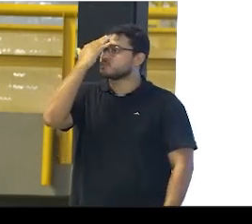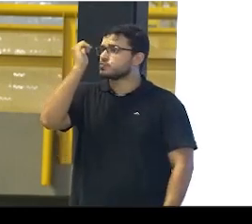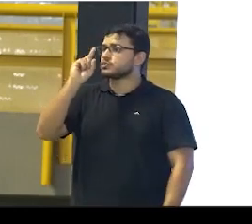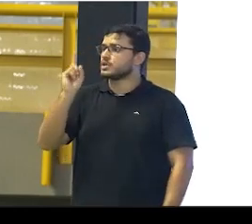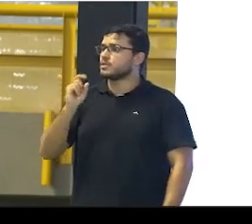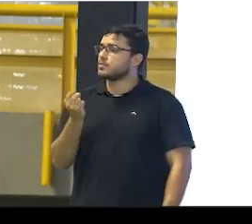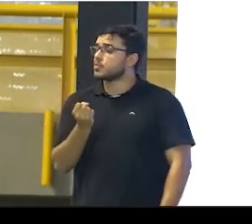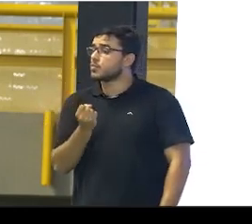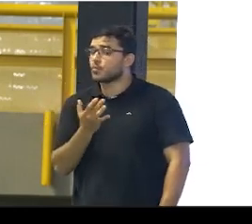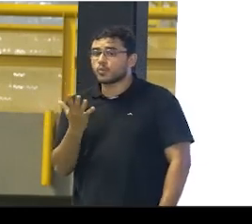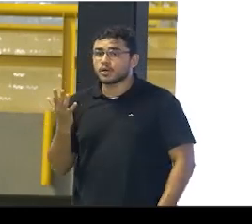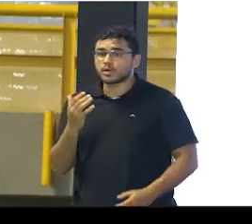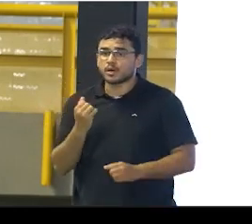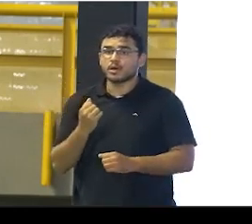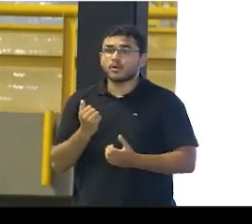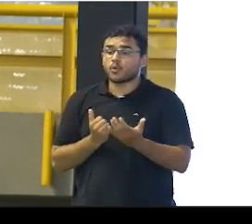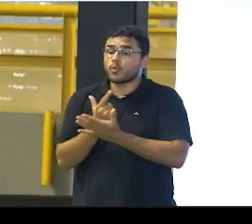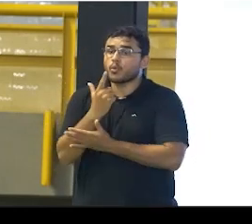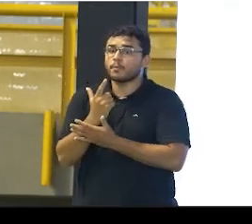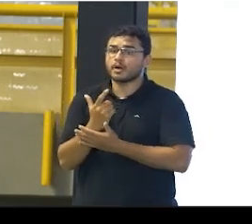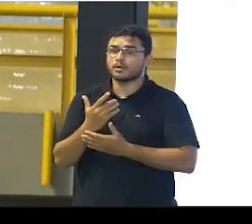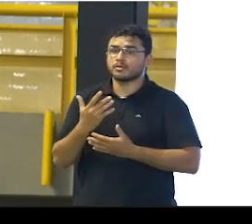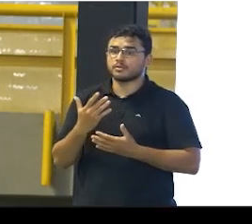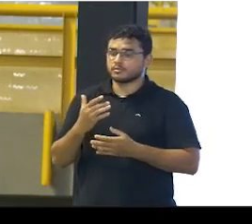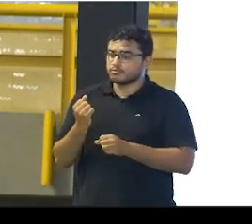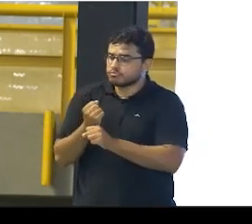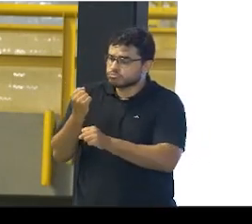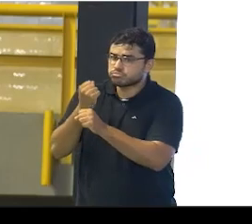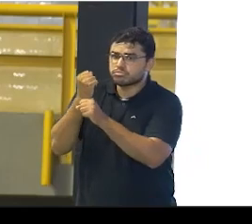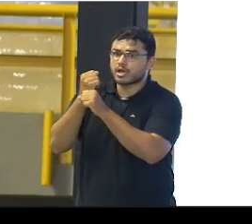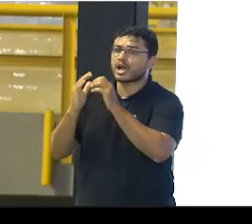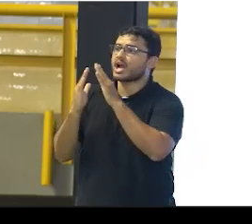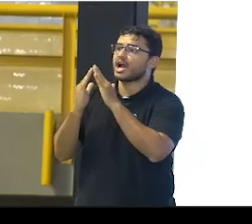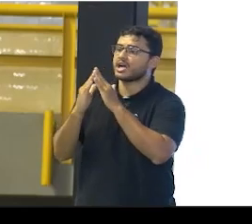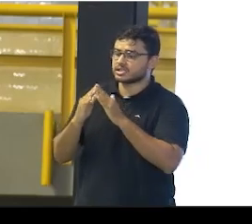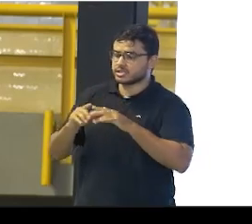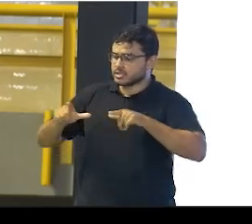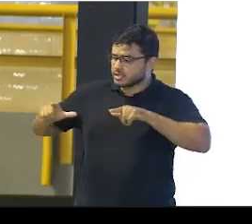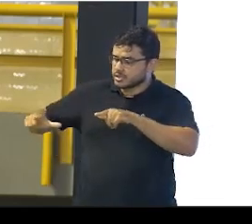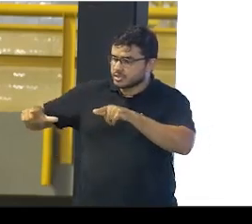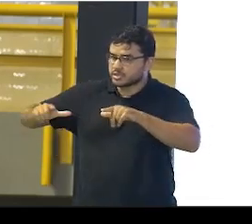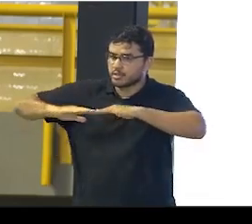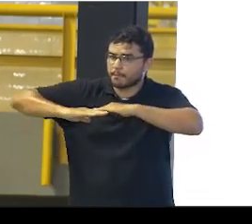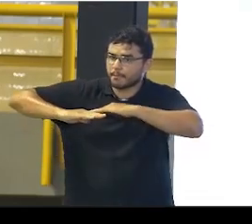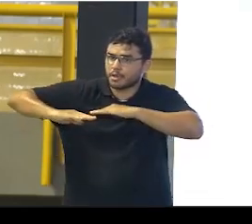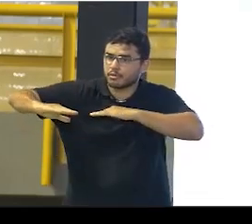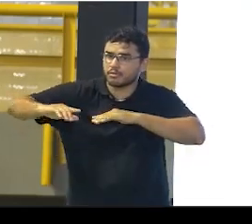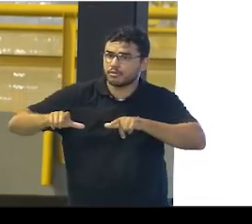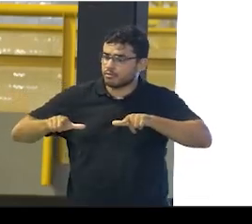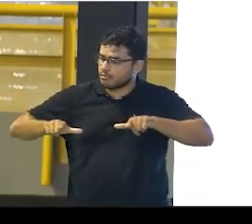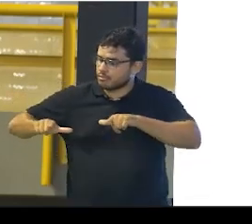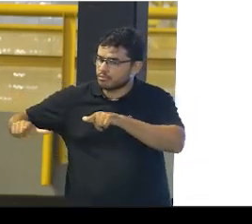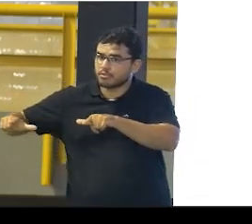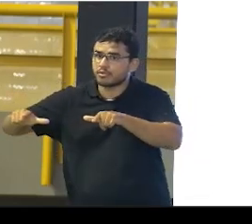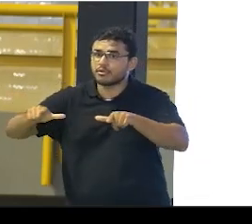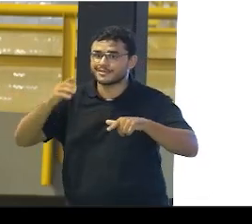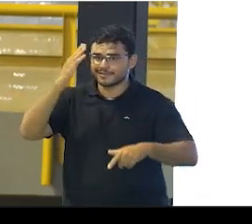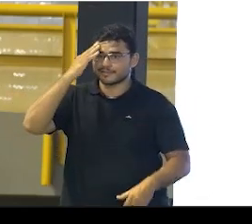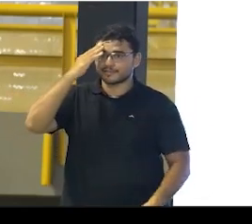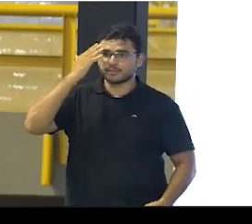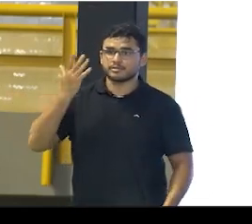altura sobre 2. Porque é só a metade. Então, se eu tivesse isso